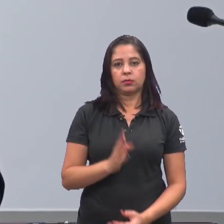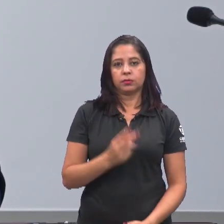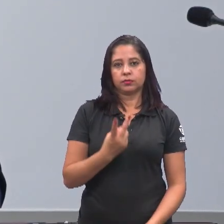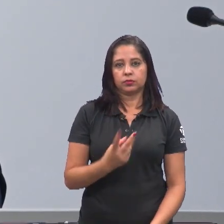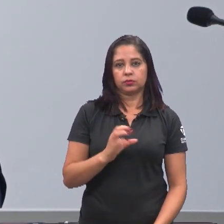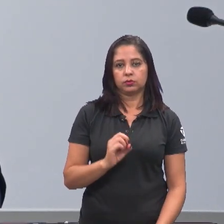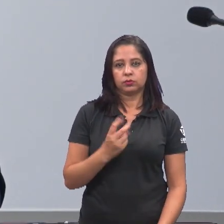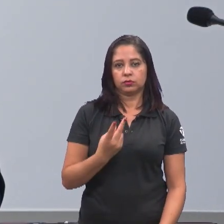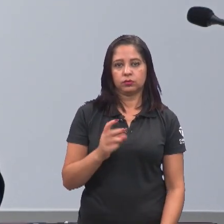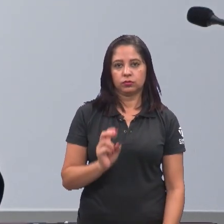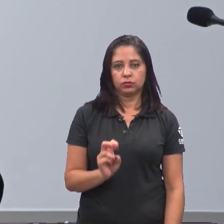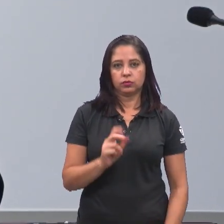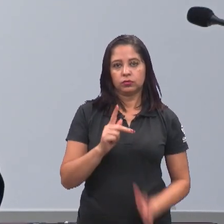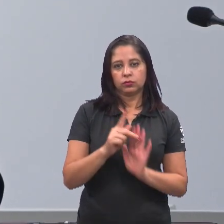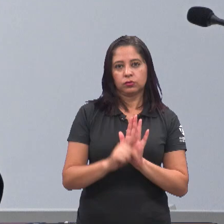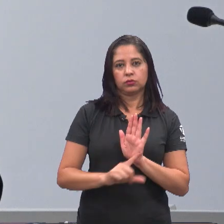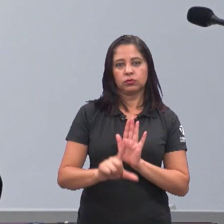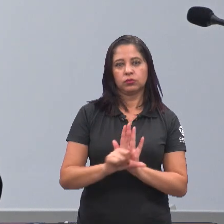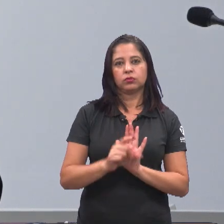5324/2025, projeto de lei número